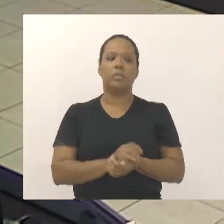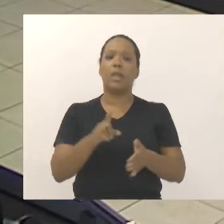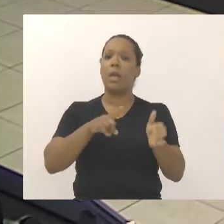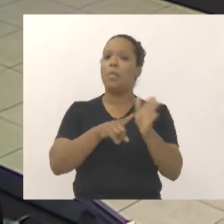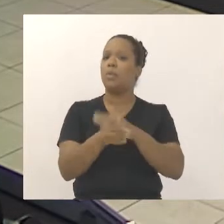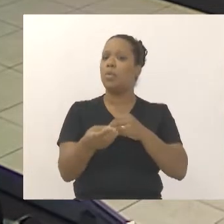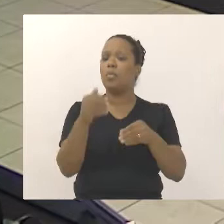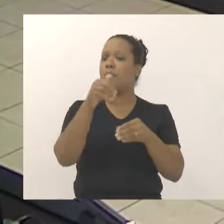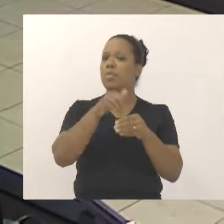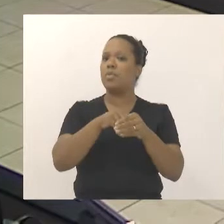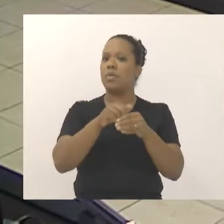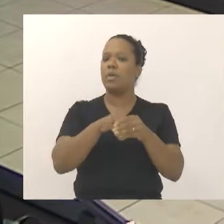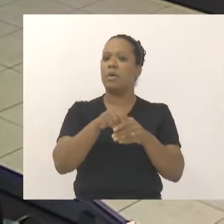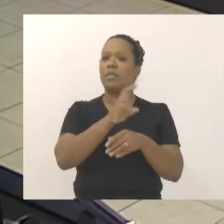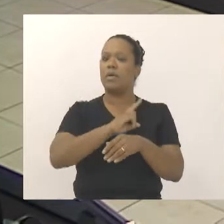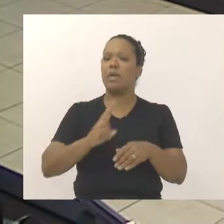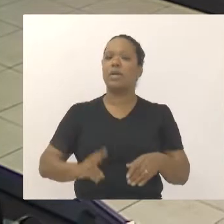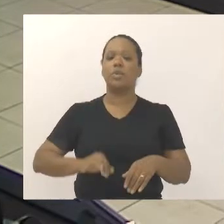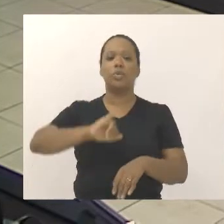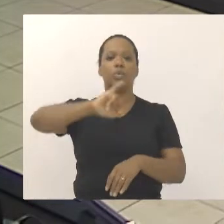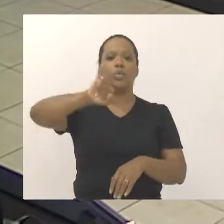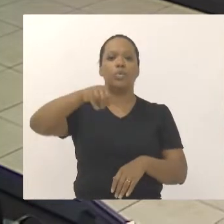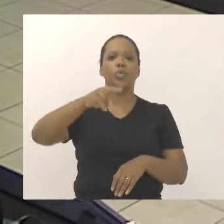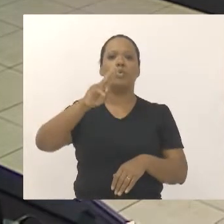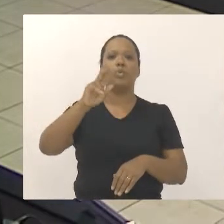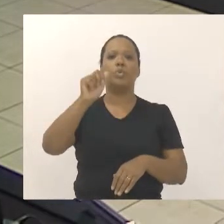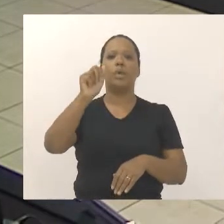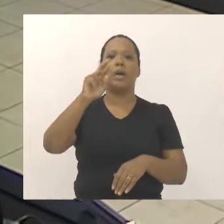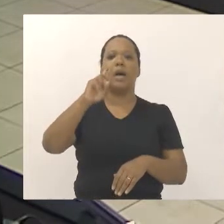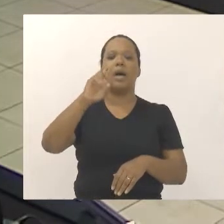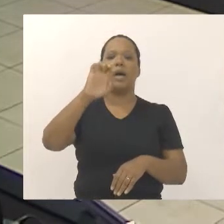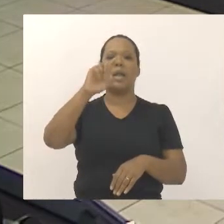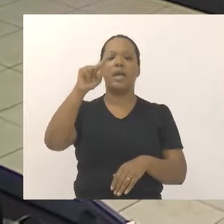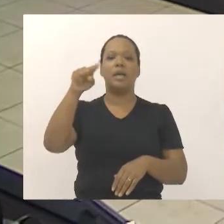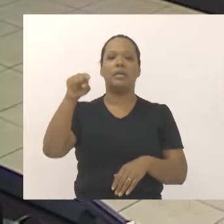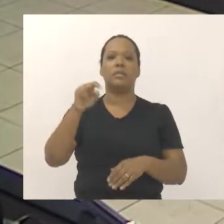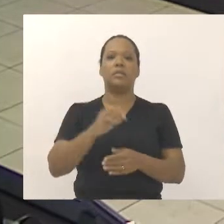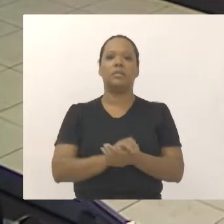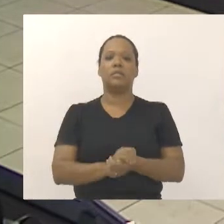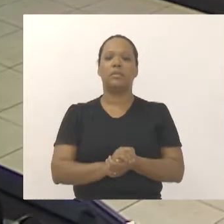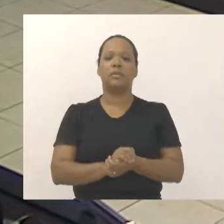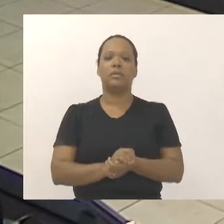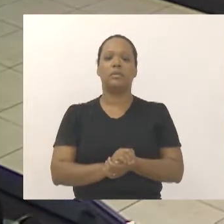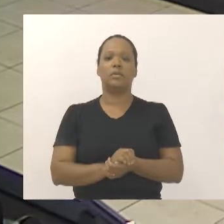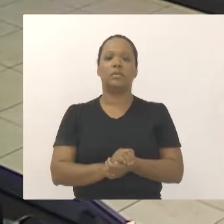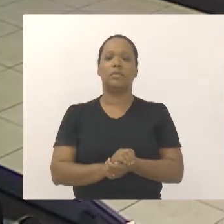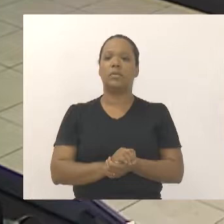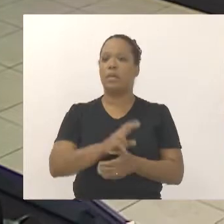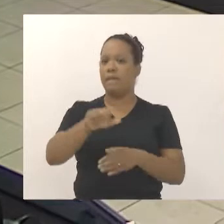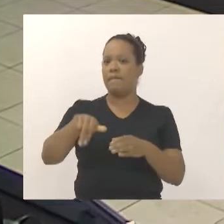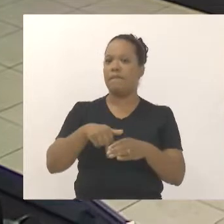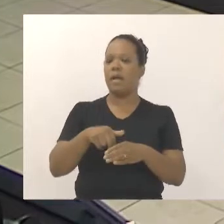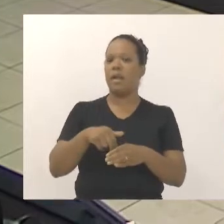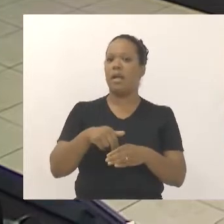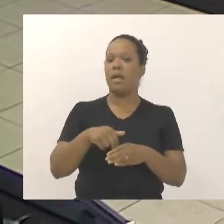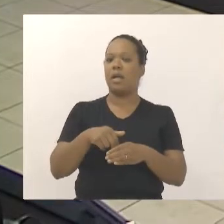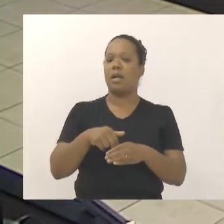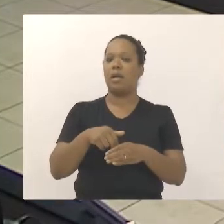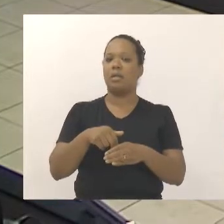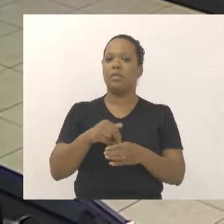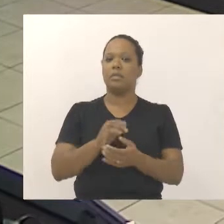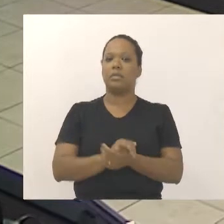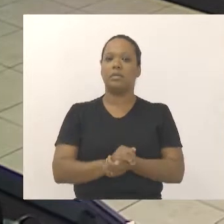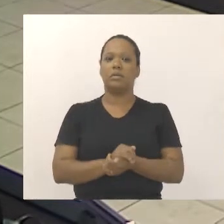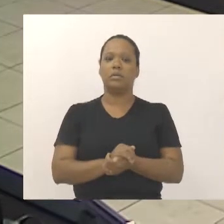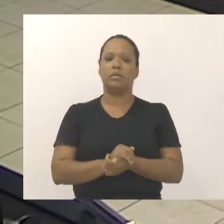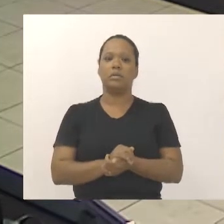Como voto o vereador Juarez Araújo. Conforme a minha fala na tribuna, e aqui